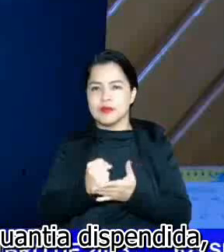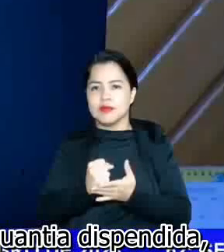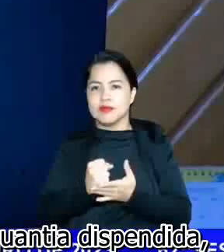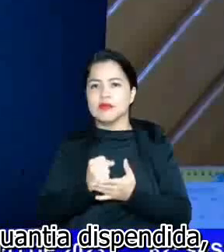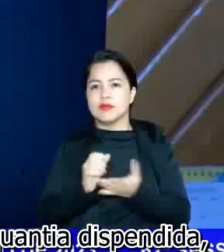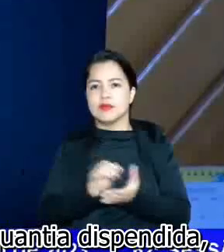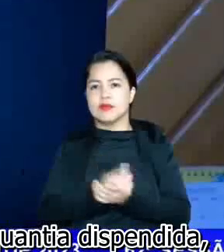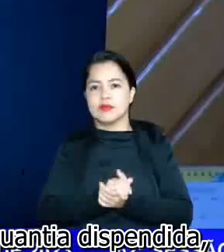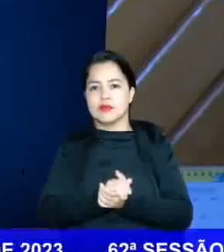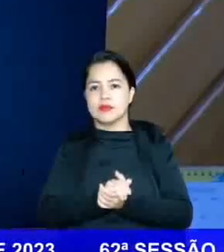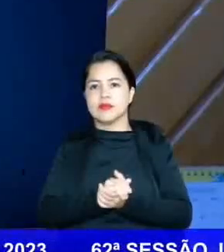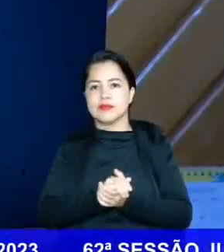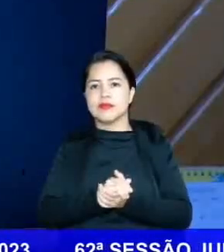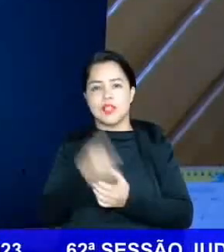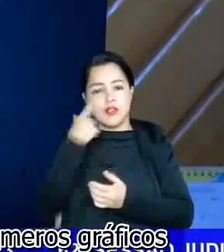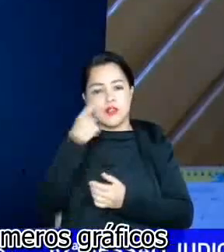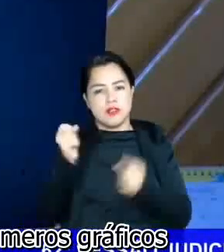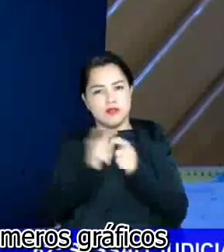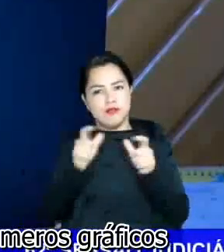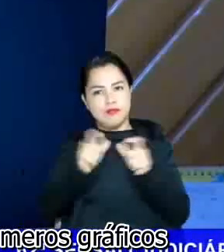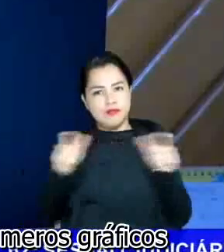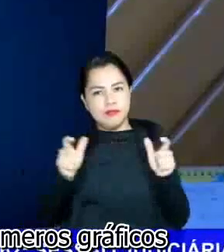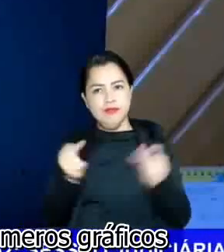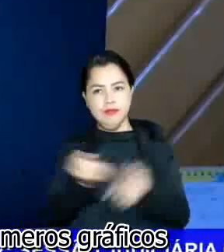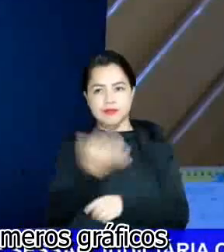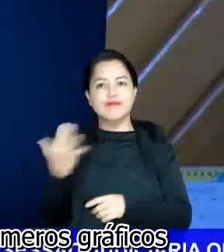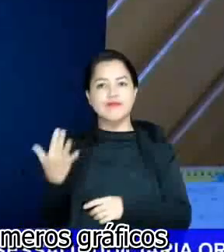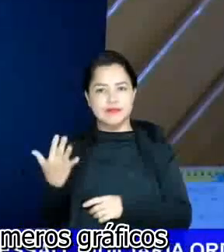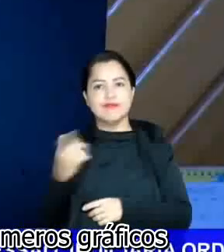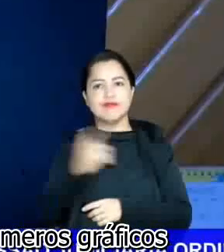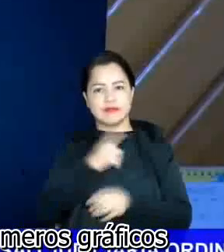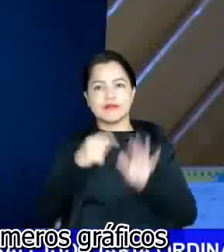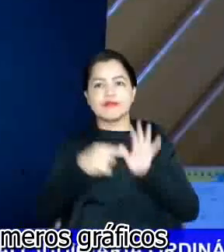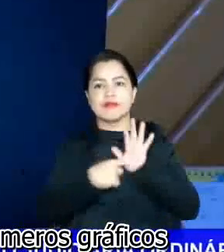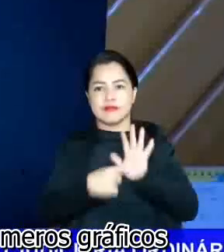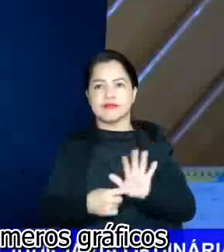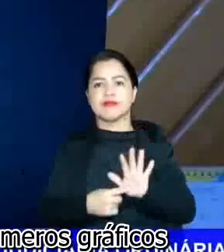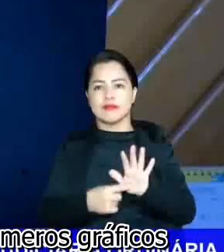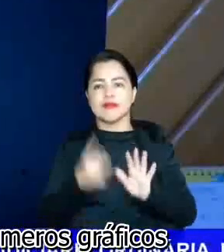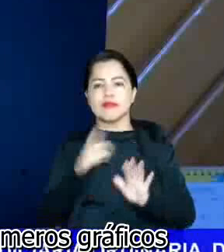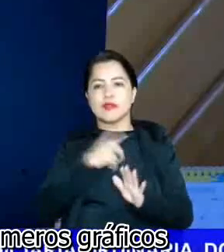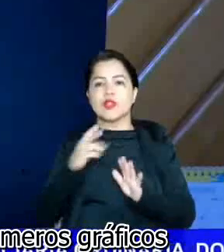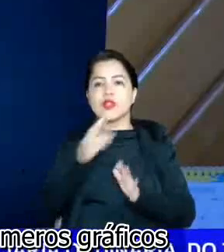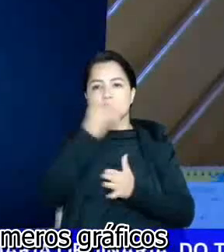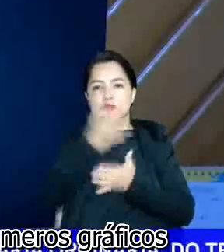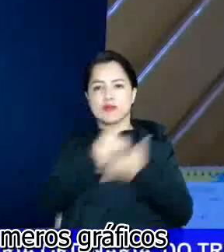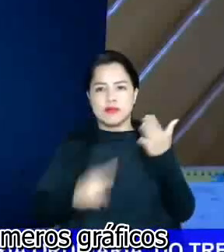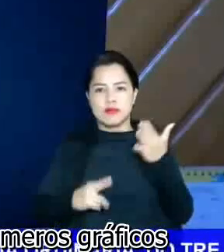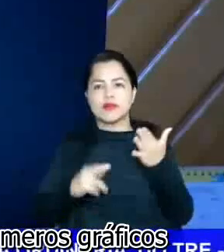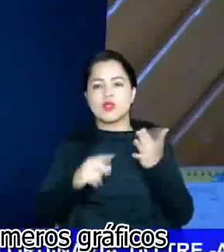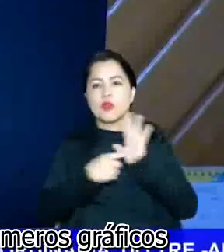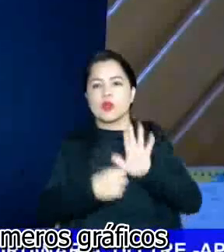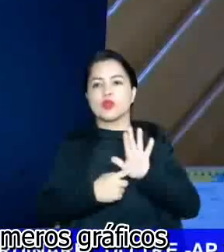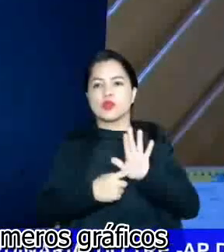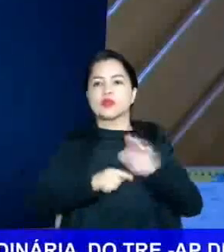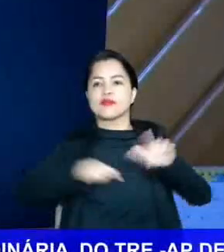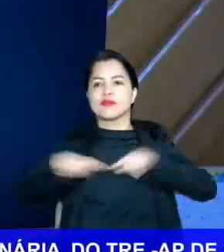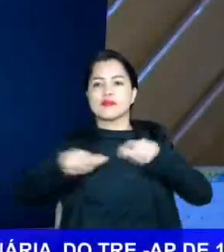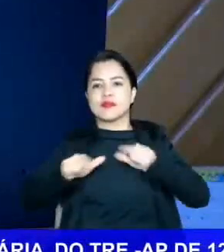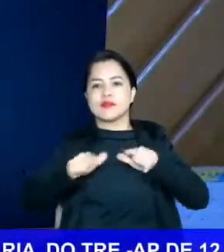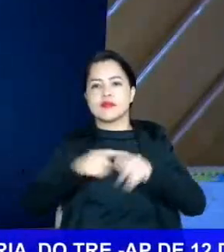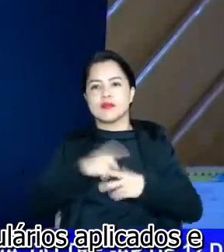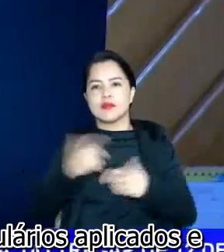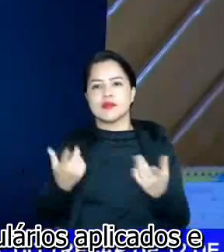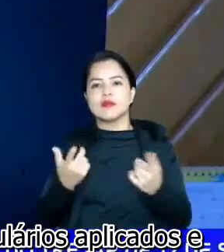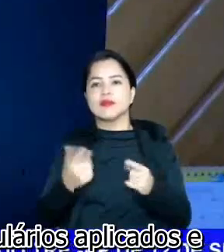vultosa quantia expendida, e também os relatórios que comprovam o serviço são meros